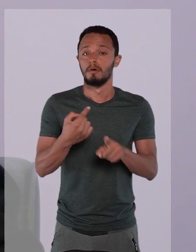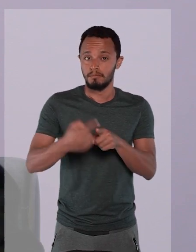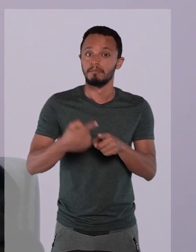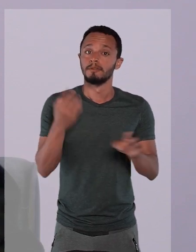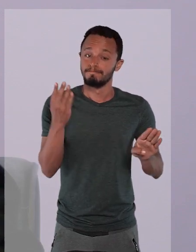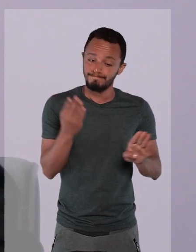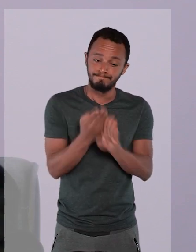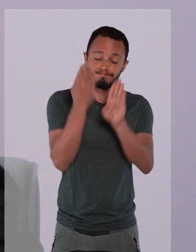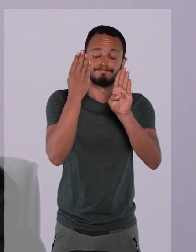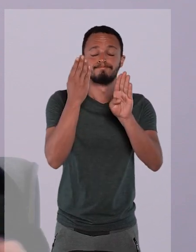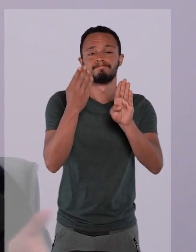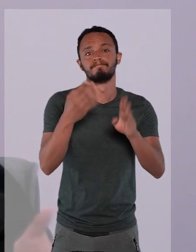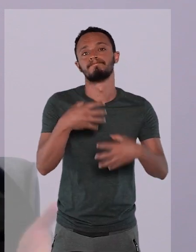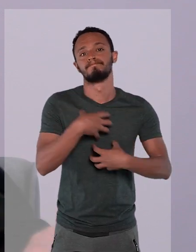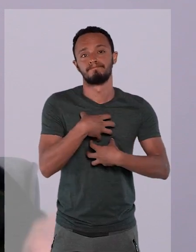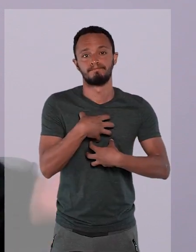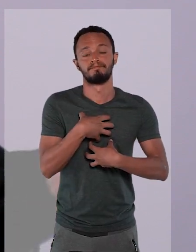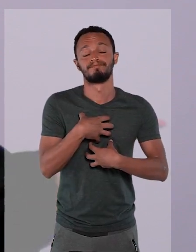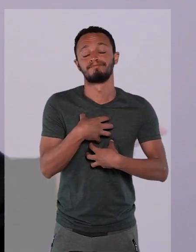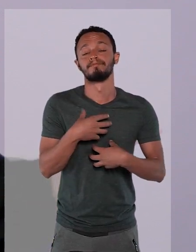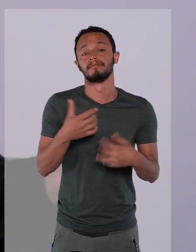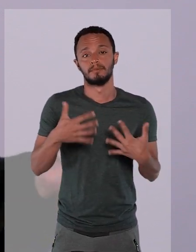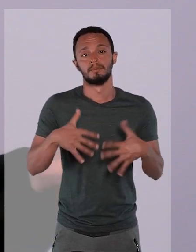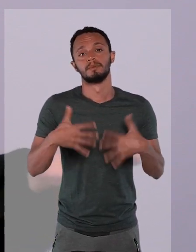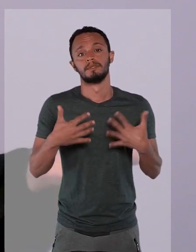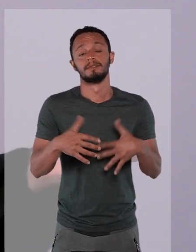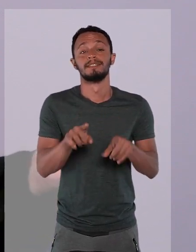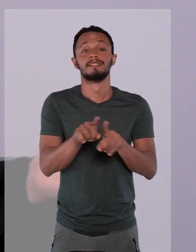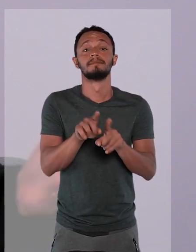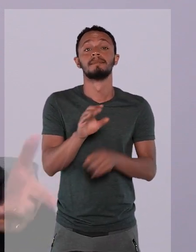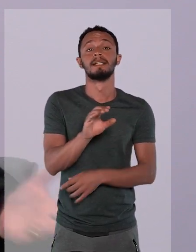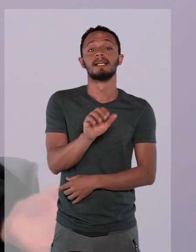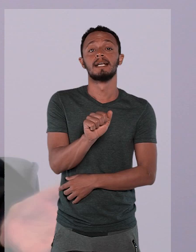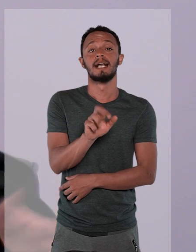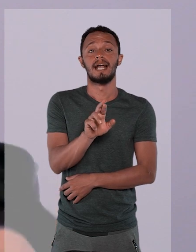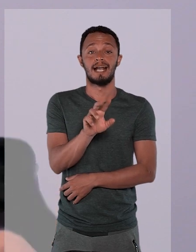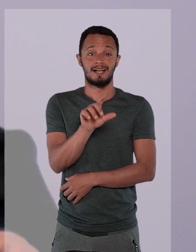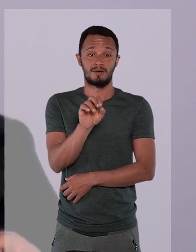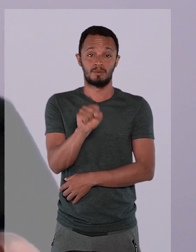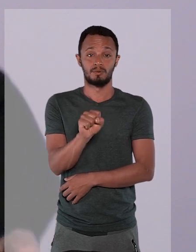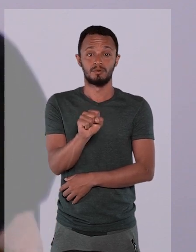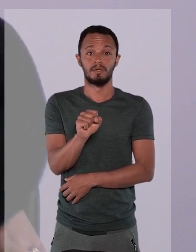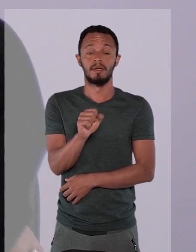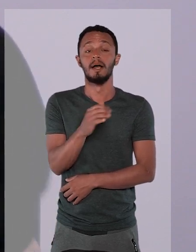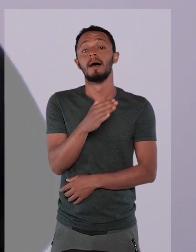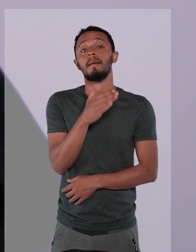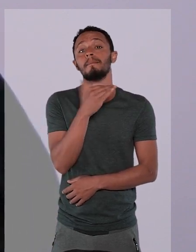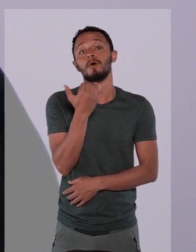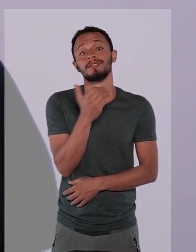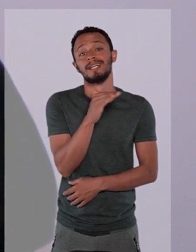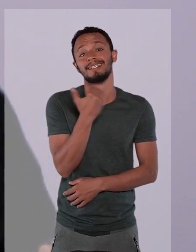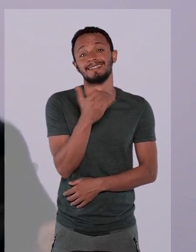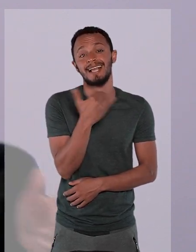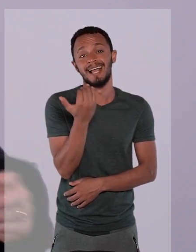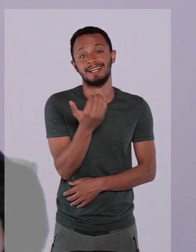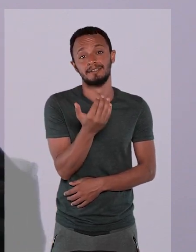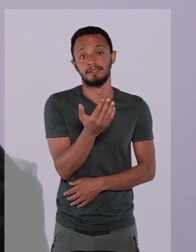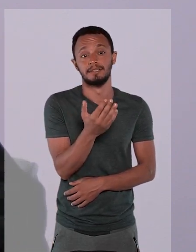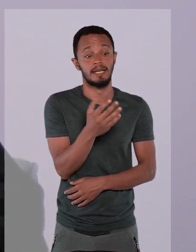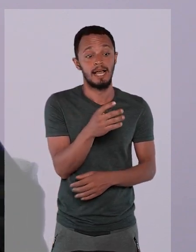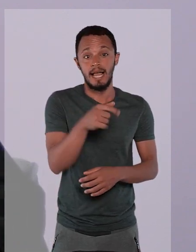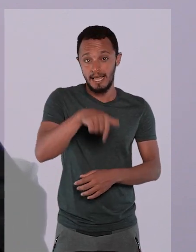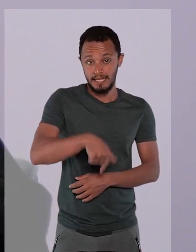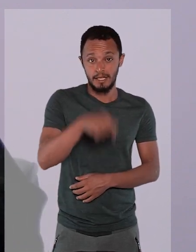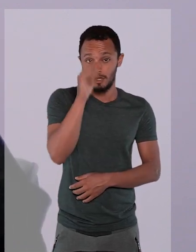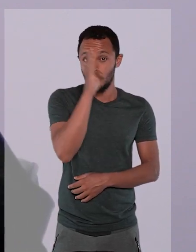muito grande. Né? E essa coisa que o Carlos falou, que ele está certo, né? A mortalidade foi muito alta no Brasil,